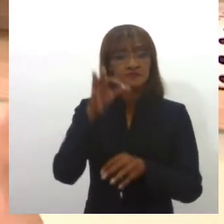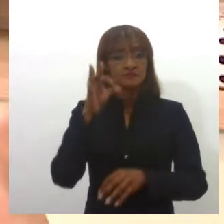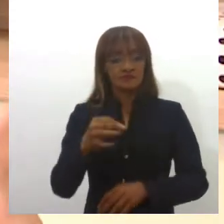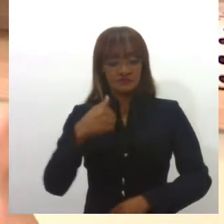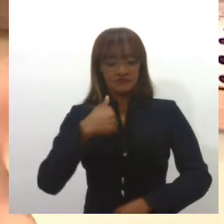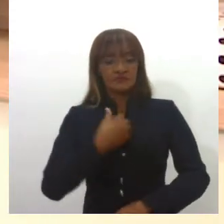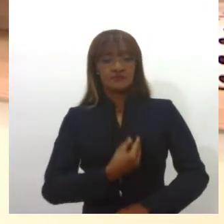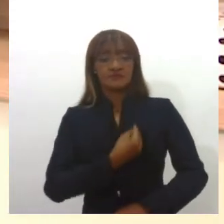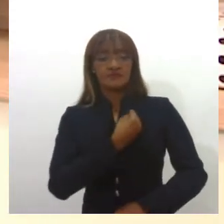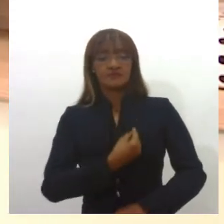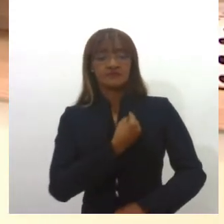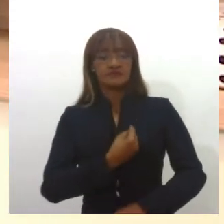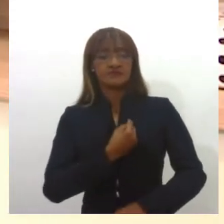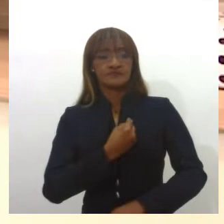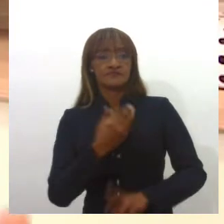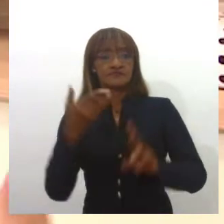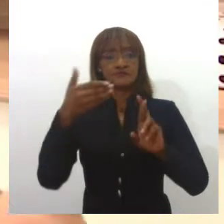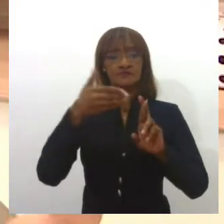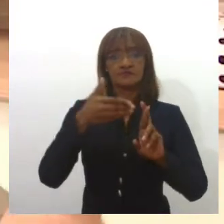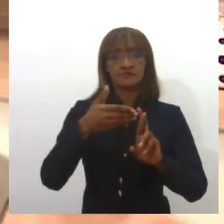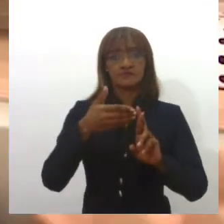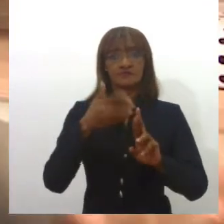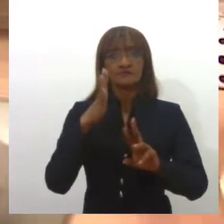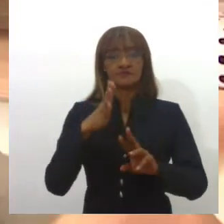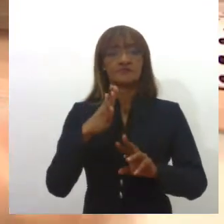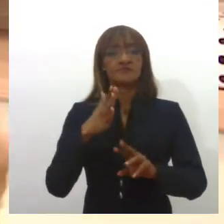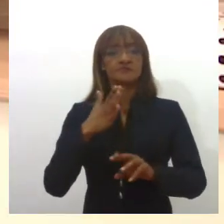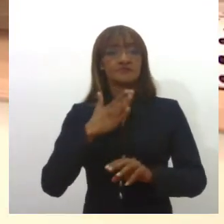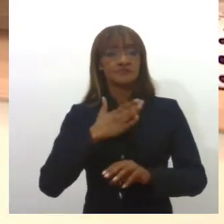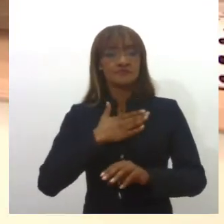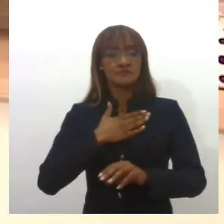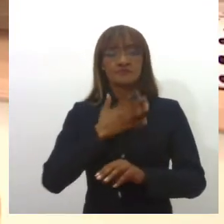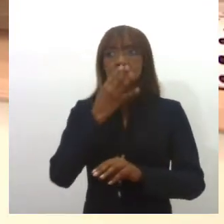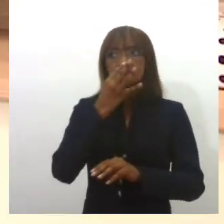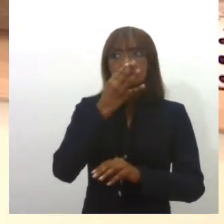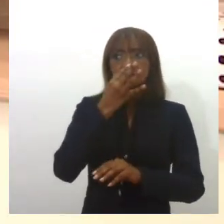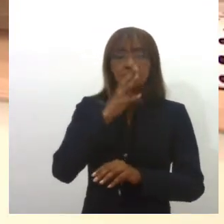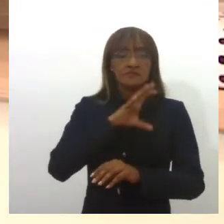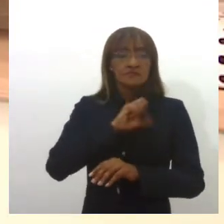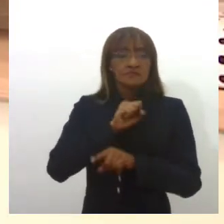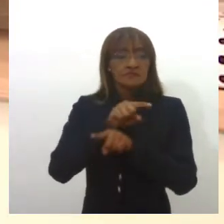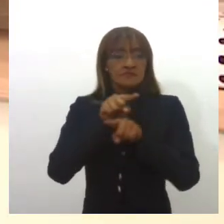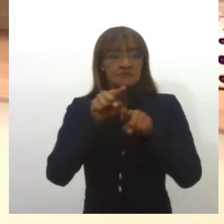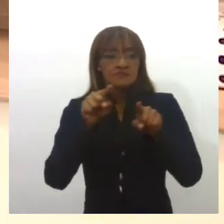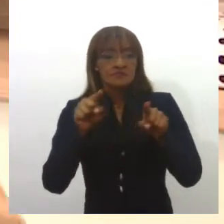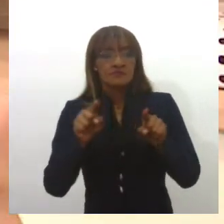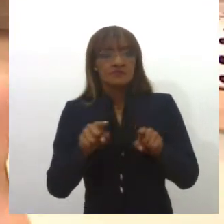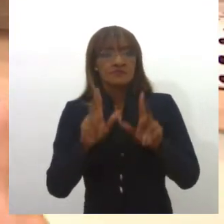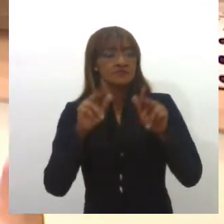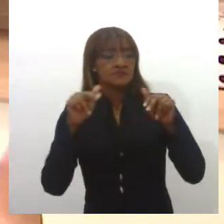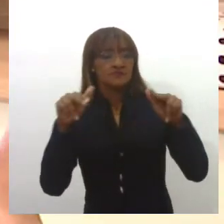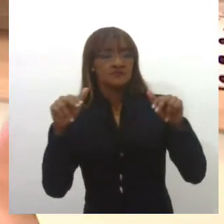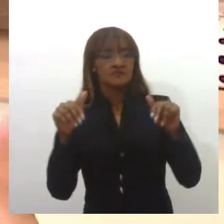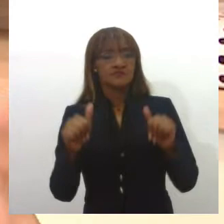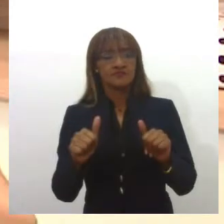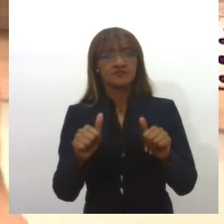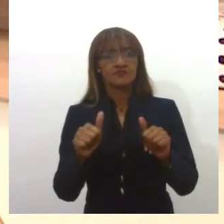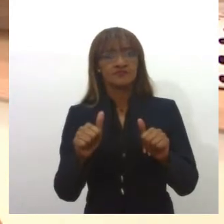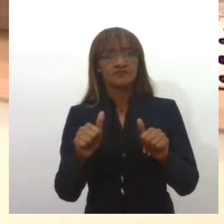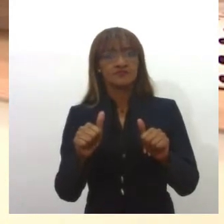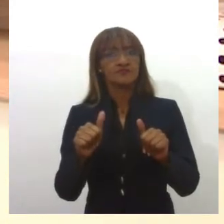vivo exemplos no meu dia a dia de pessoas que eu admiro ou eu amo, que são incapazes da degradação